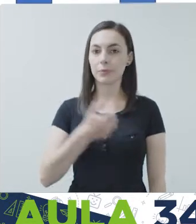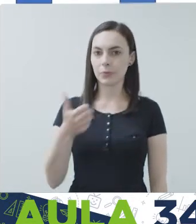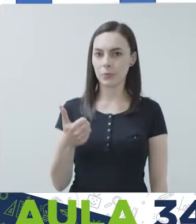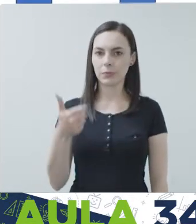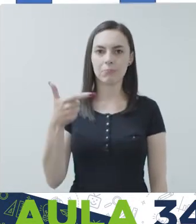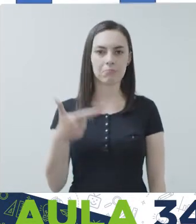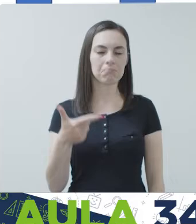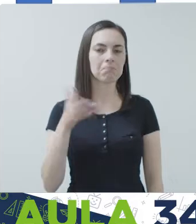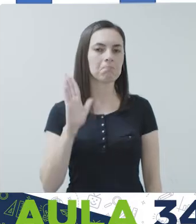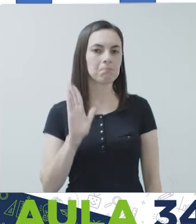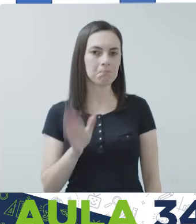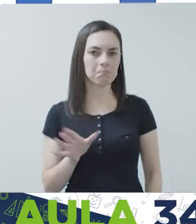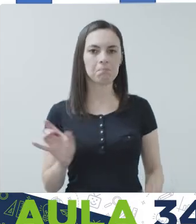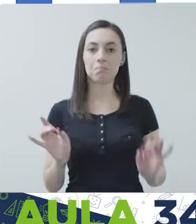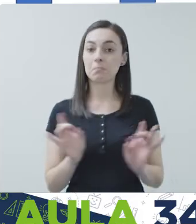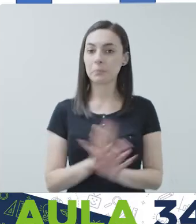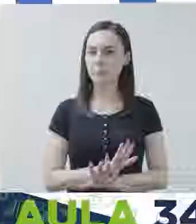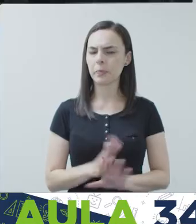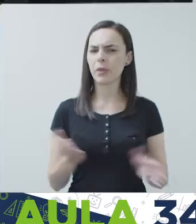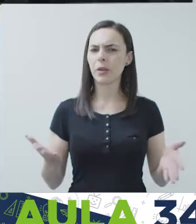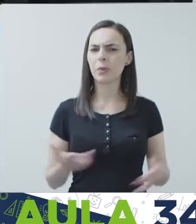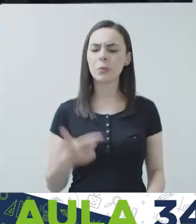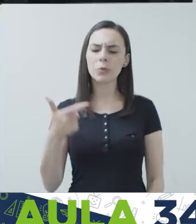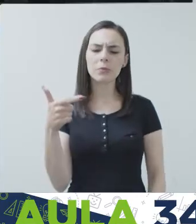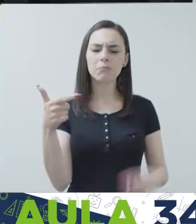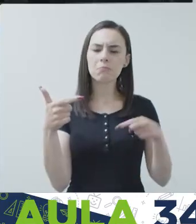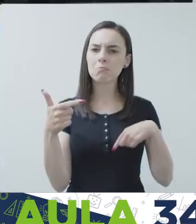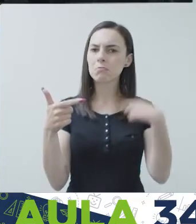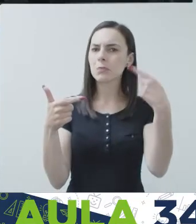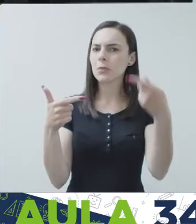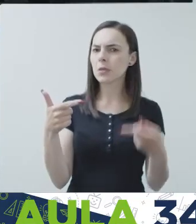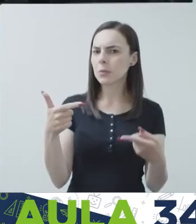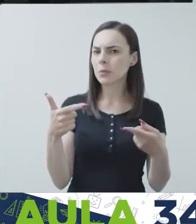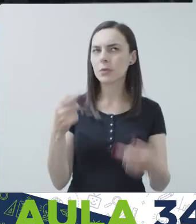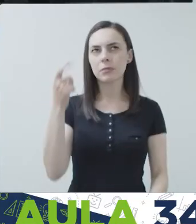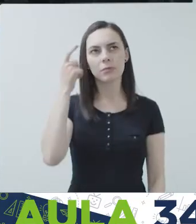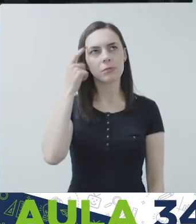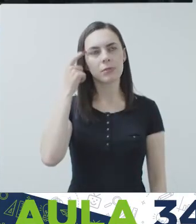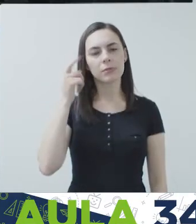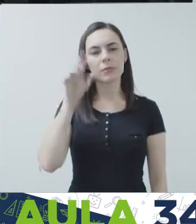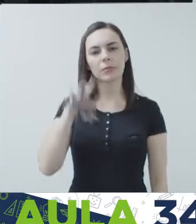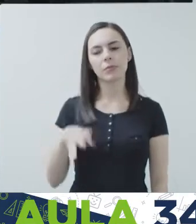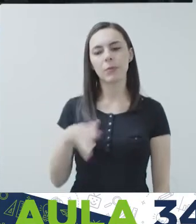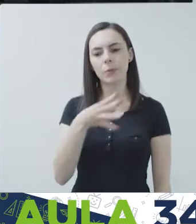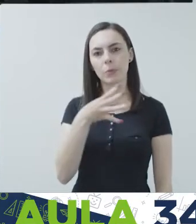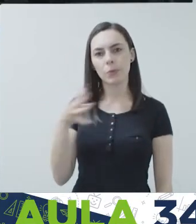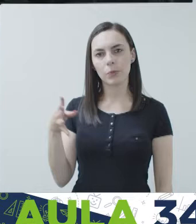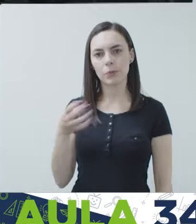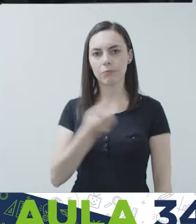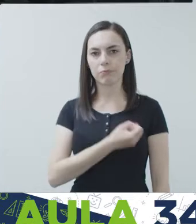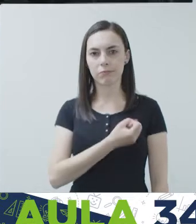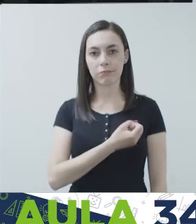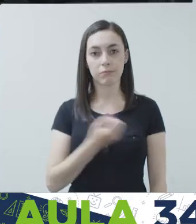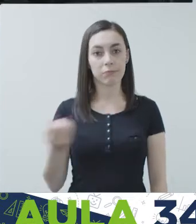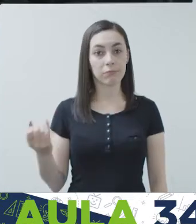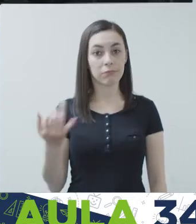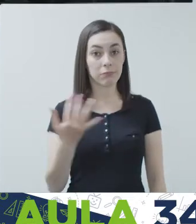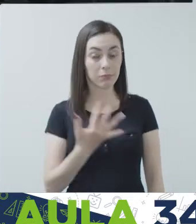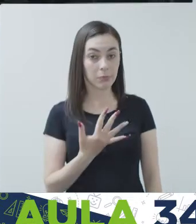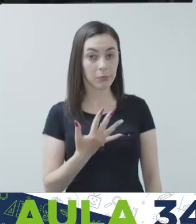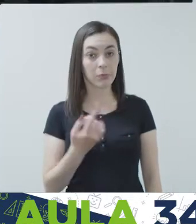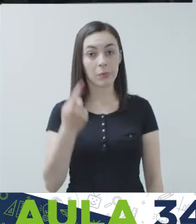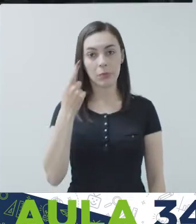número 2. Qual será o próximo número se estamos pensando no quadro numérico,